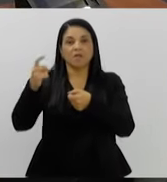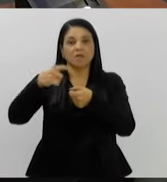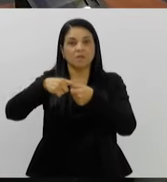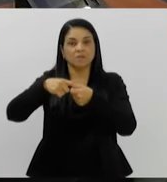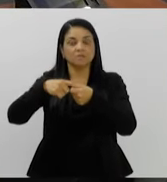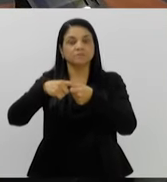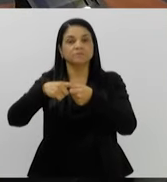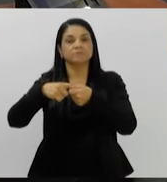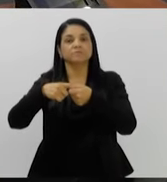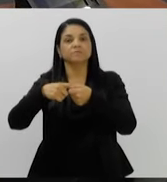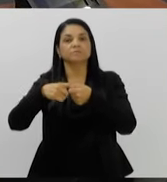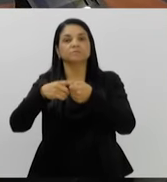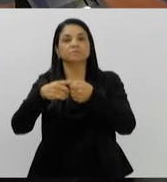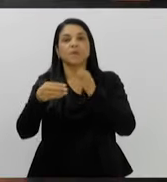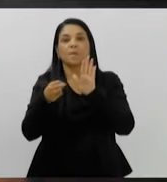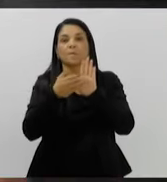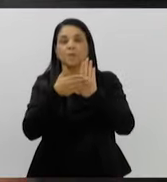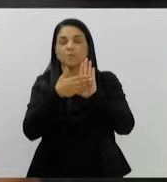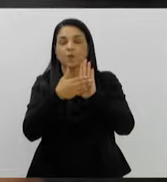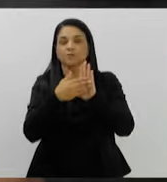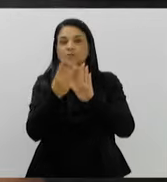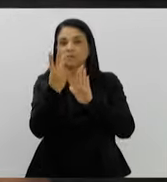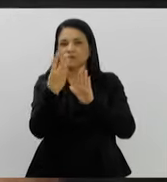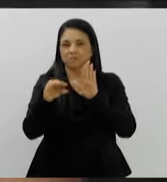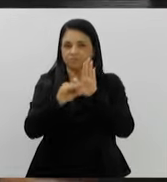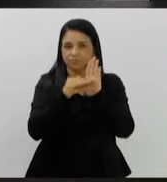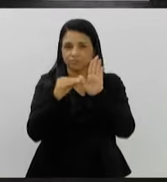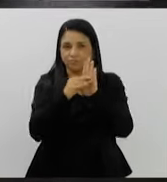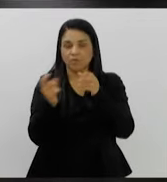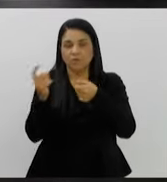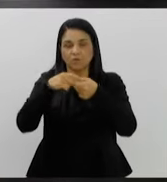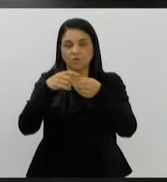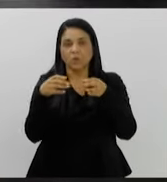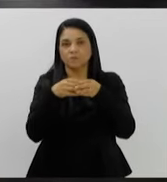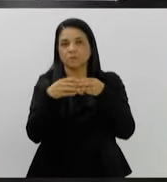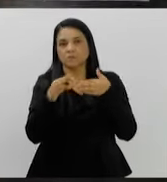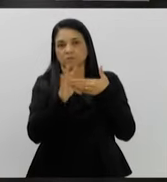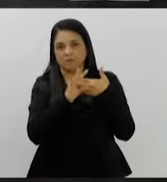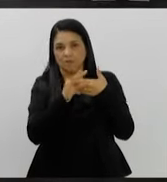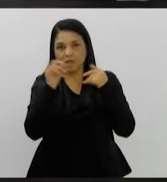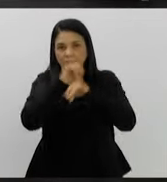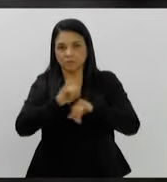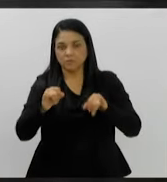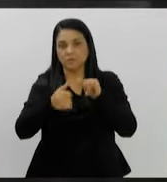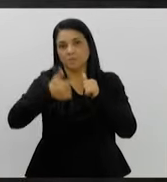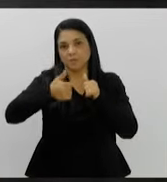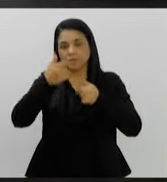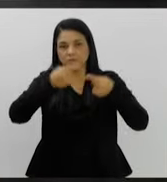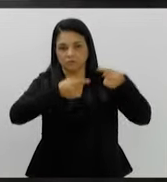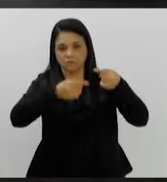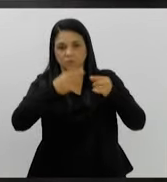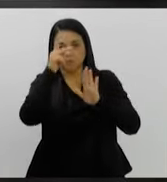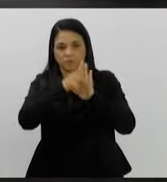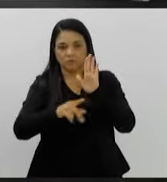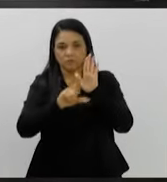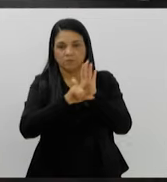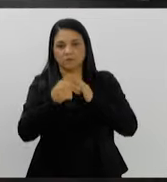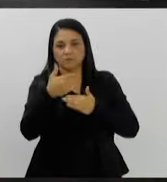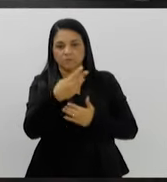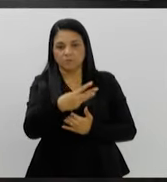presente proposta recebeu três emendas e retorna as comissões técnicas anuncio em primeira discussão projeto de lei número